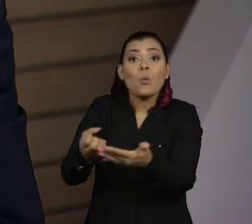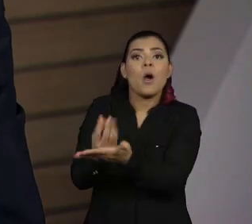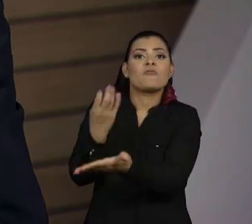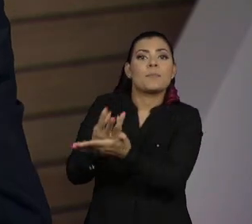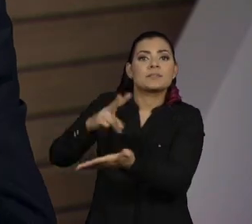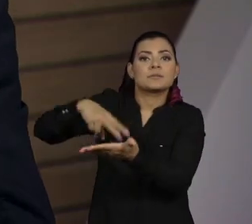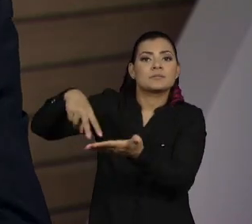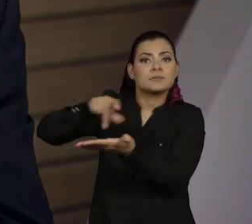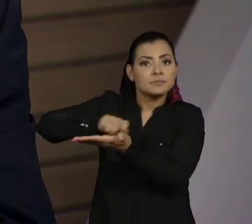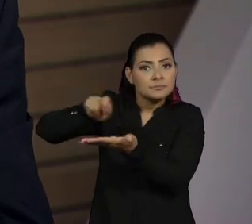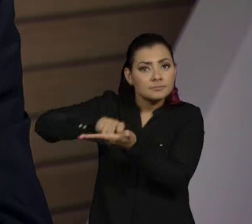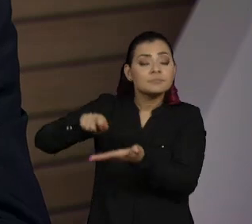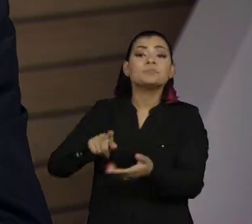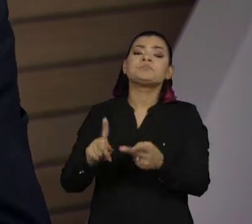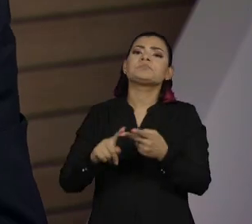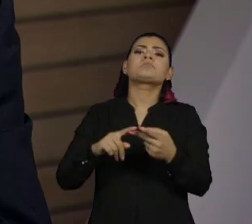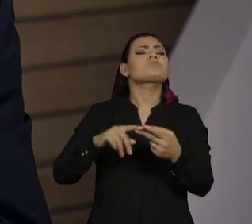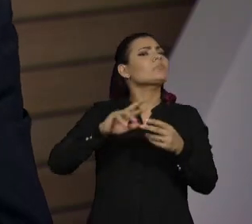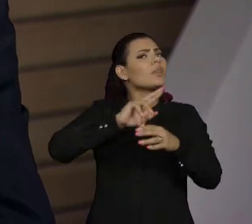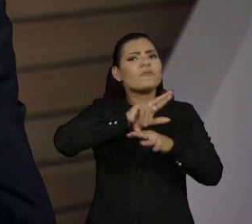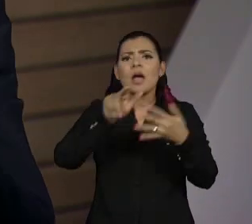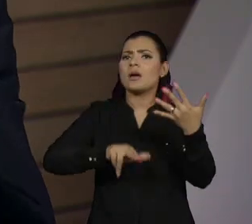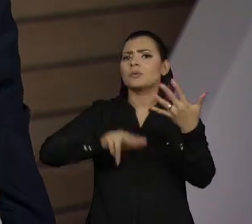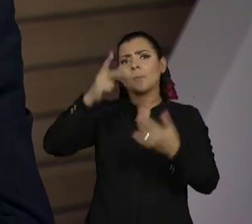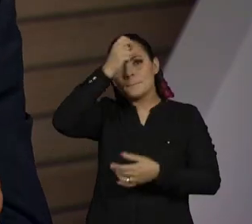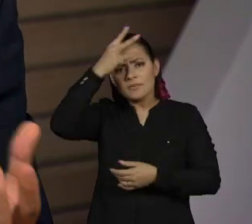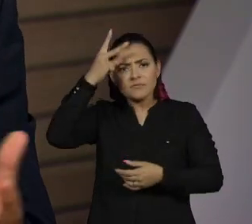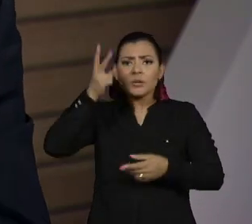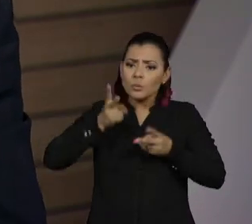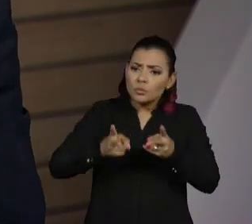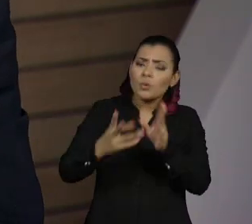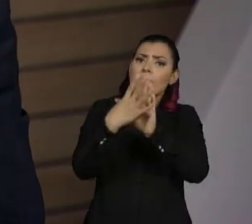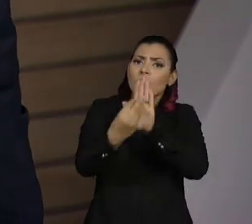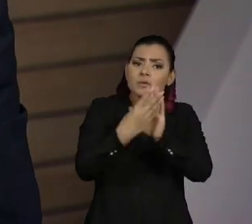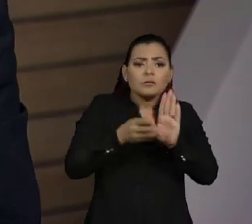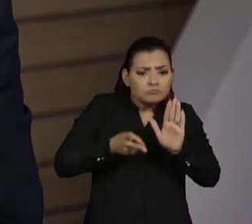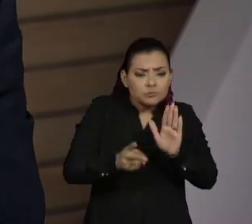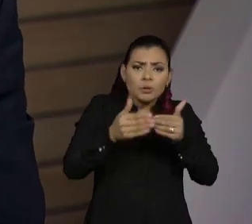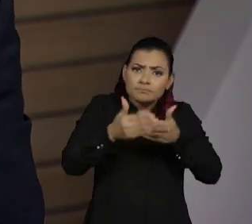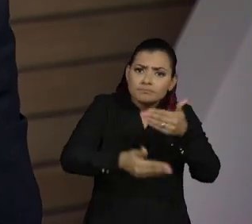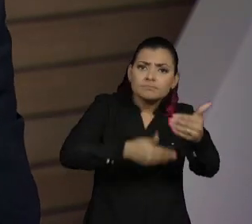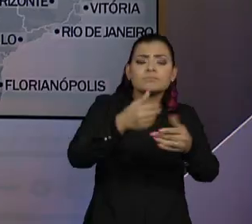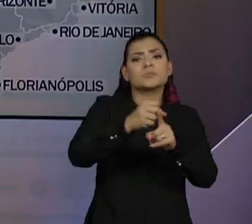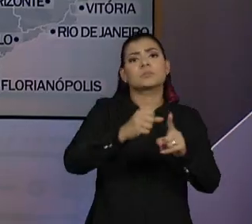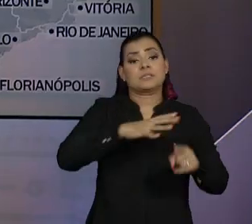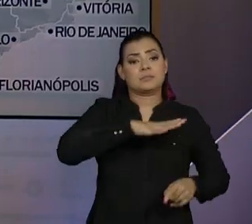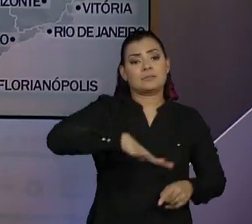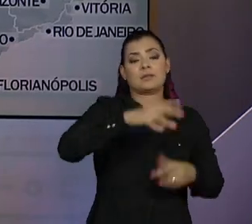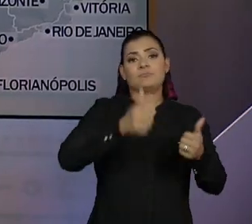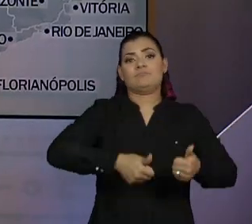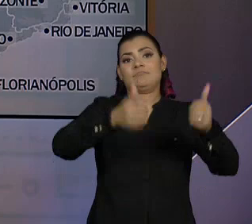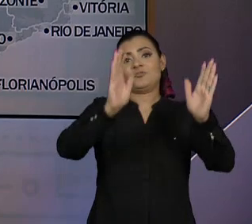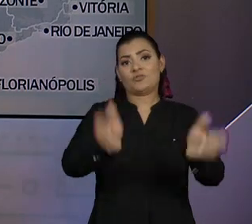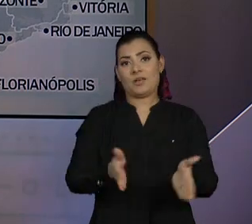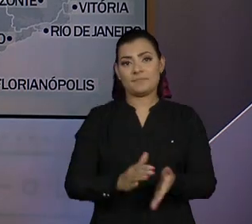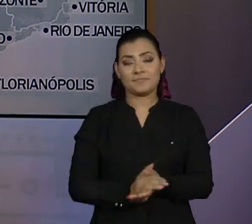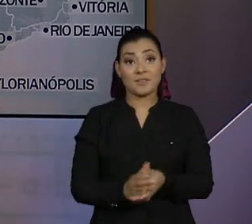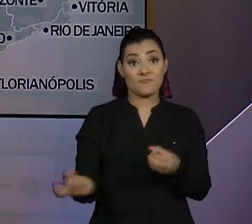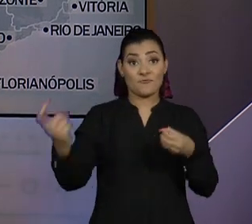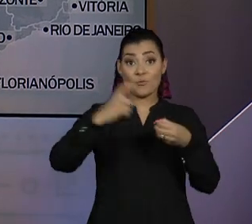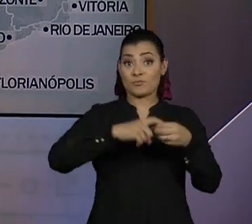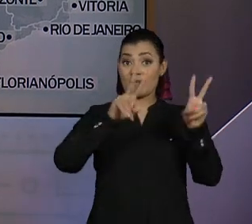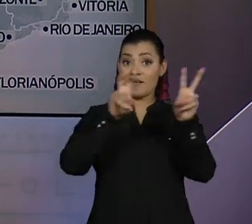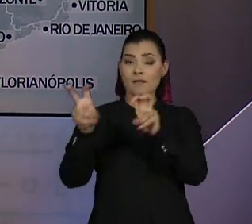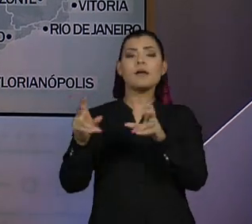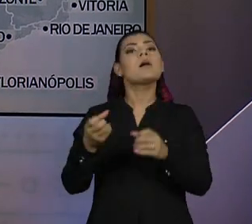e acho que vale para os prefeitos, né? Seguir os bons exemplos, aproveitar ideias que já deram certo também na sua cidade. Vamos voltar agora